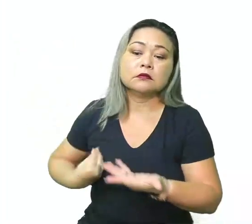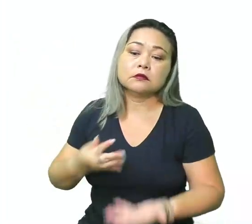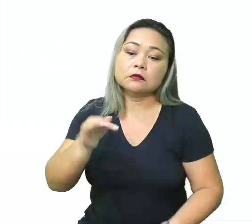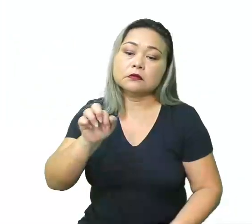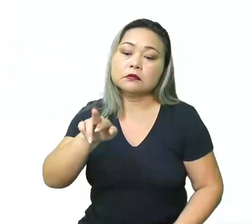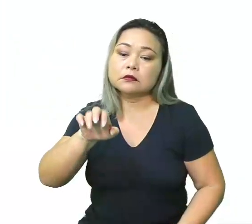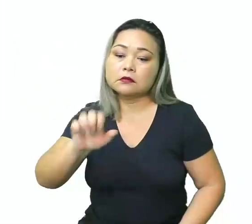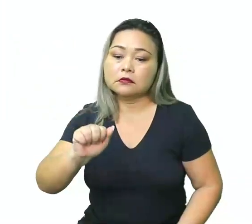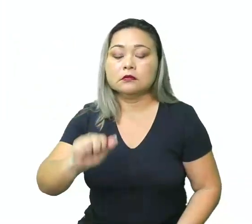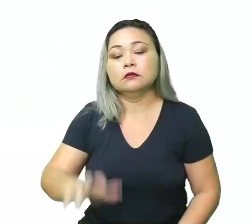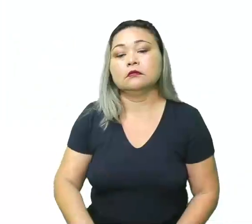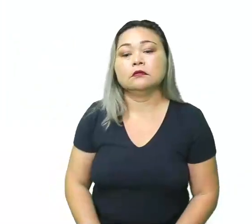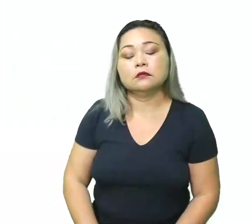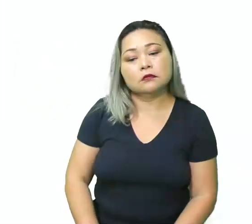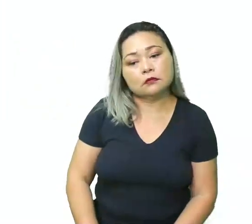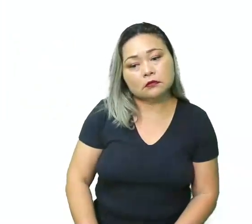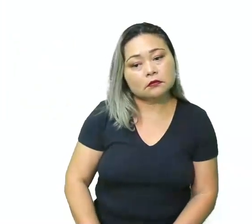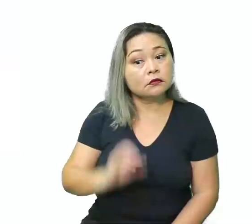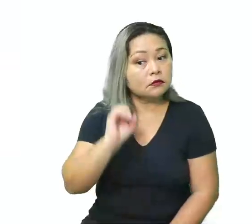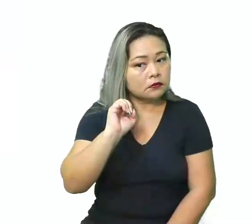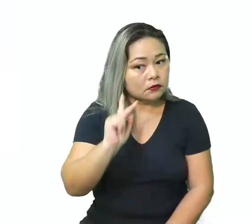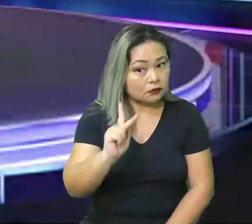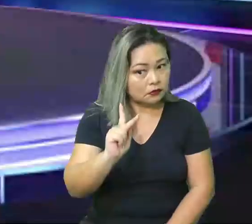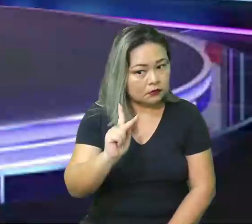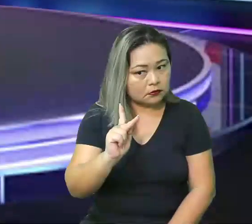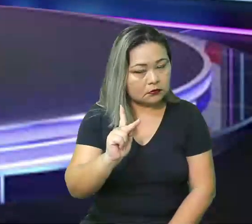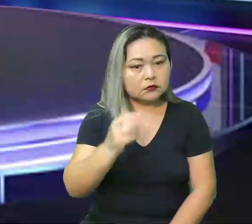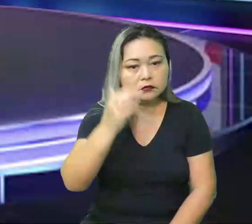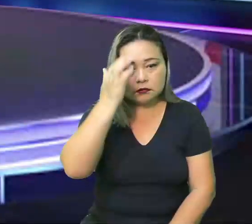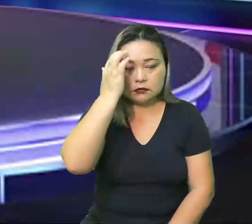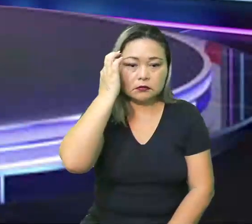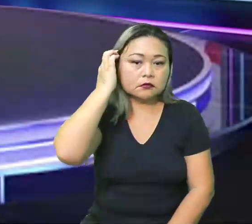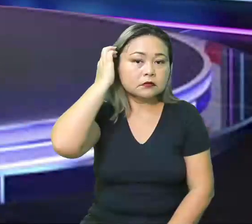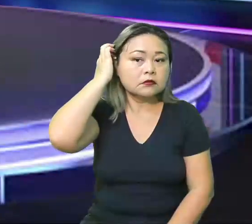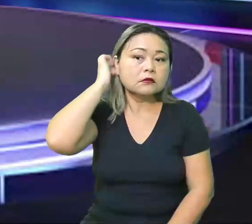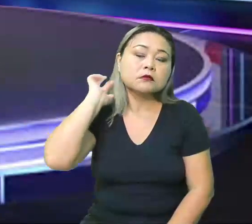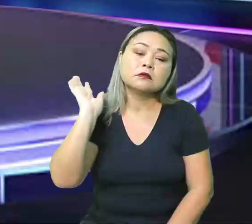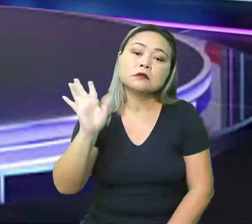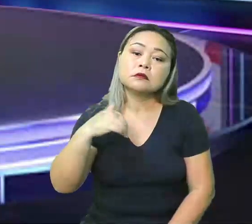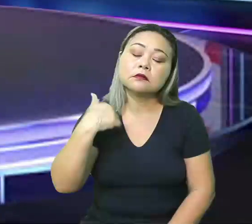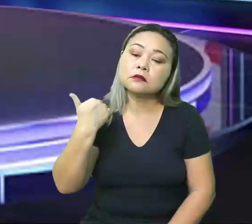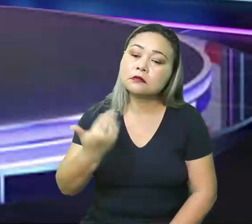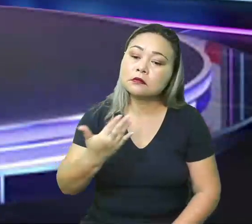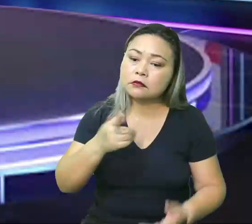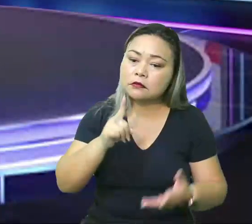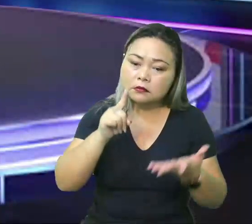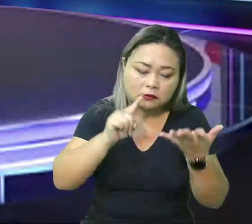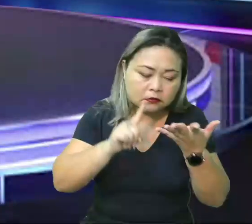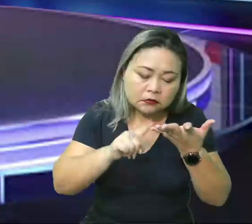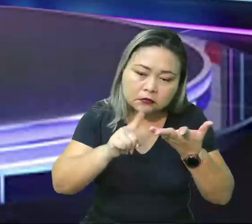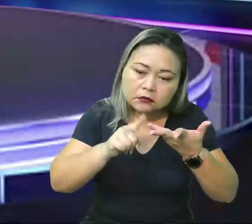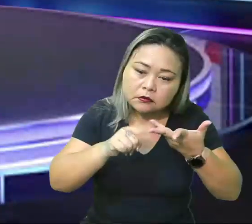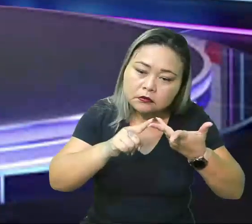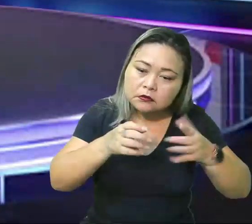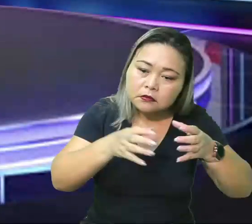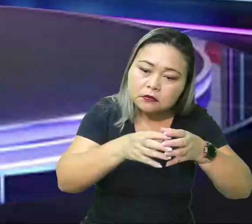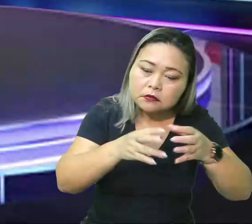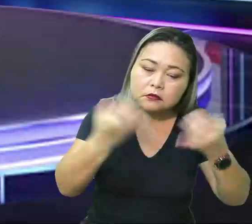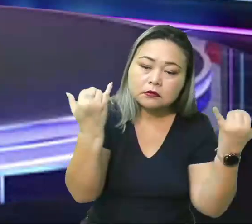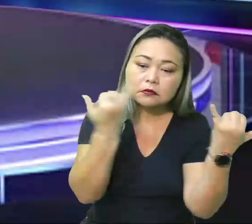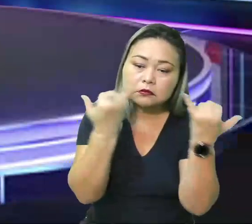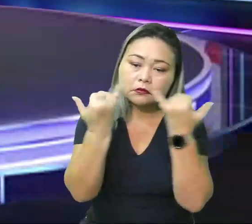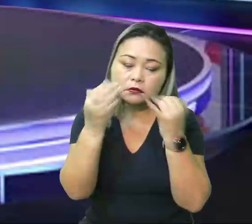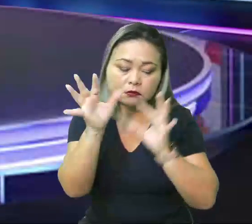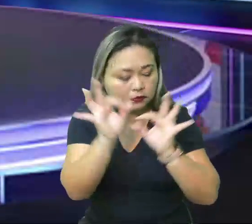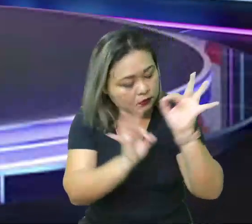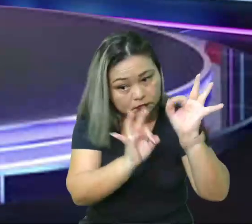a biosfera. Ok? Então, todos esses conjuntos de informações, esses